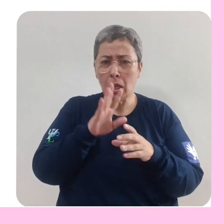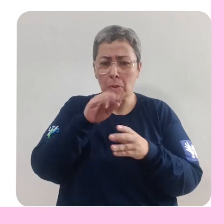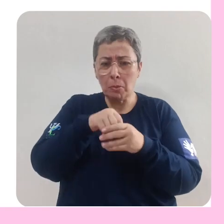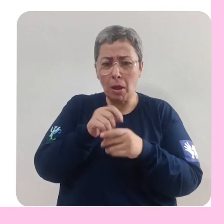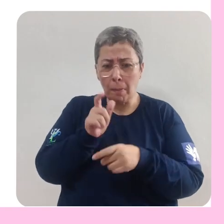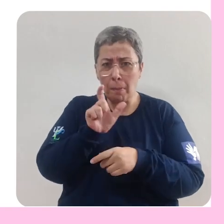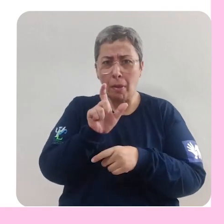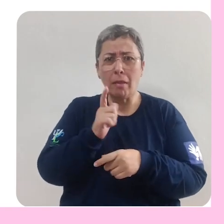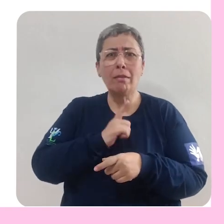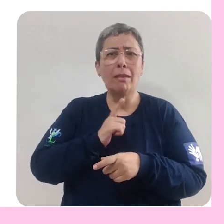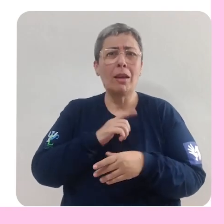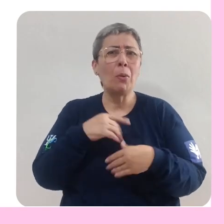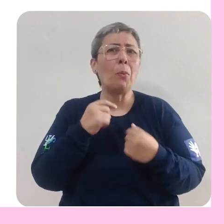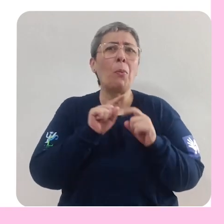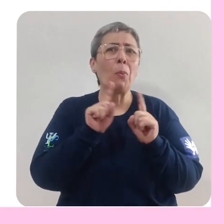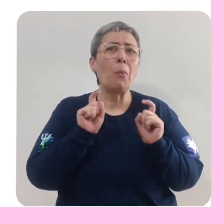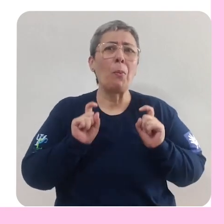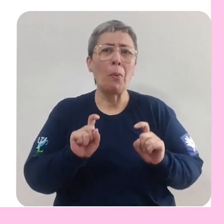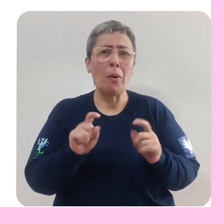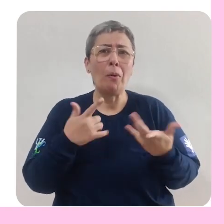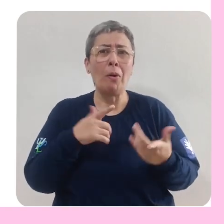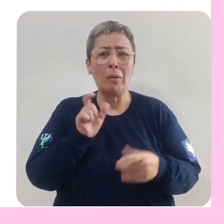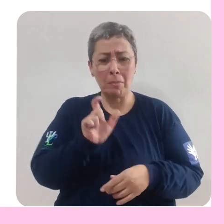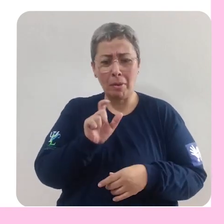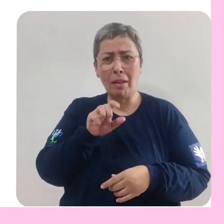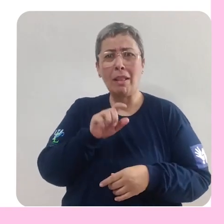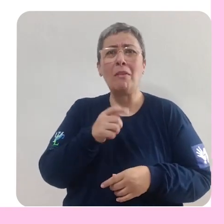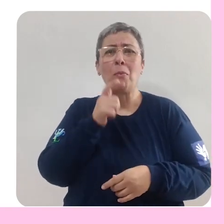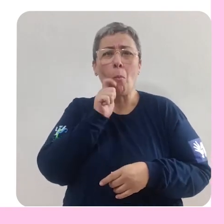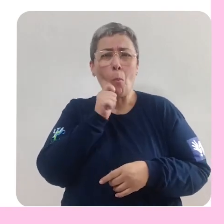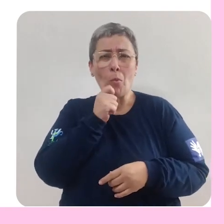que existe dentro da palavra limão?